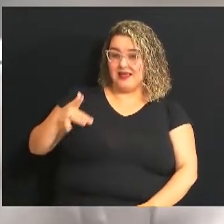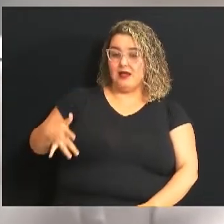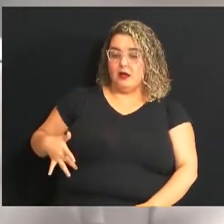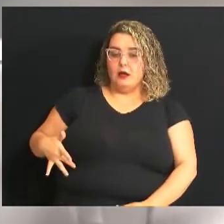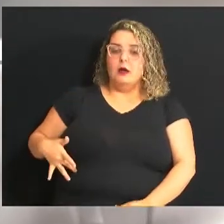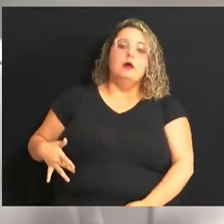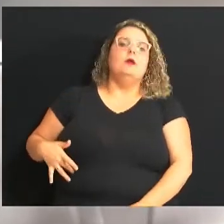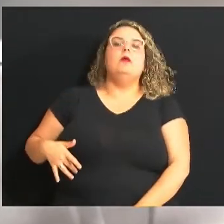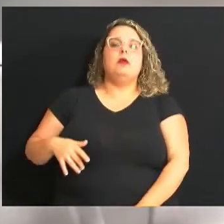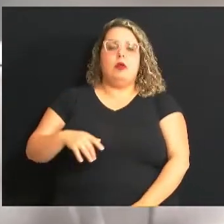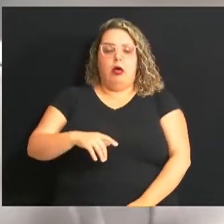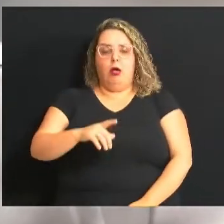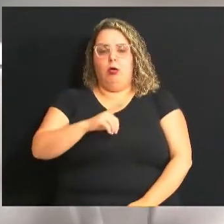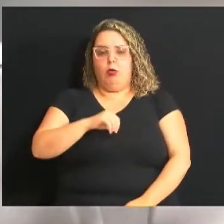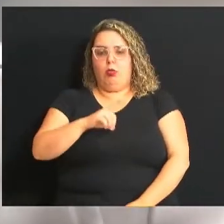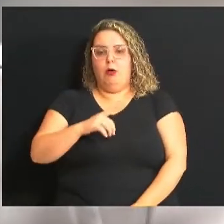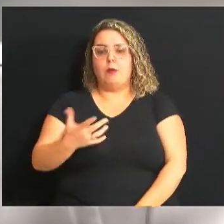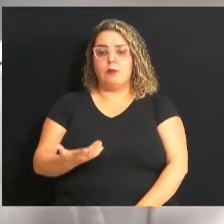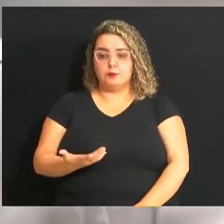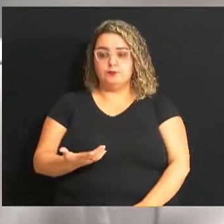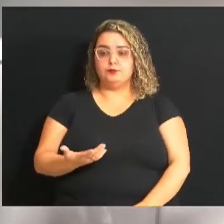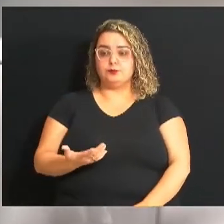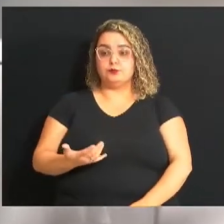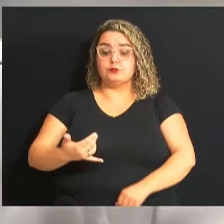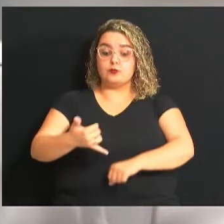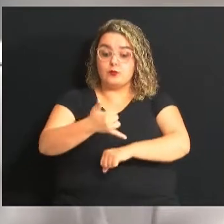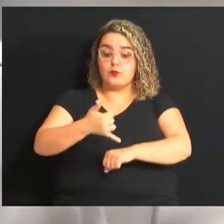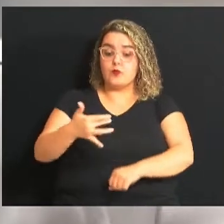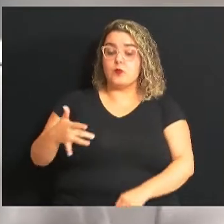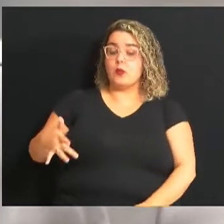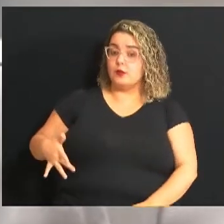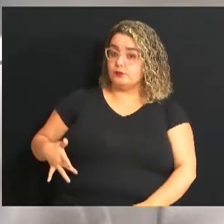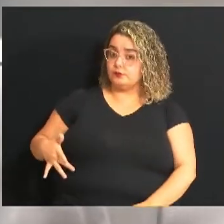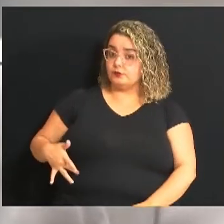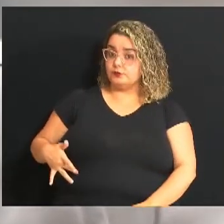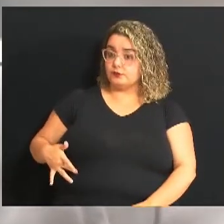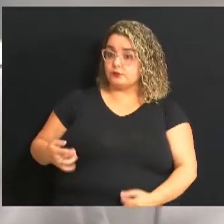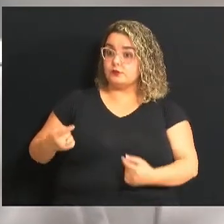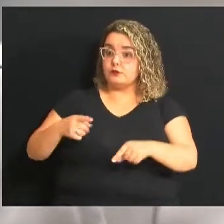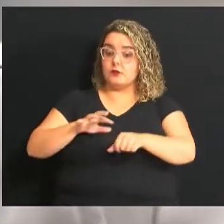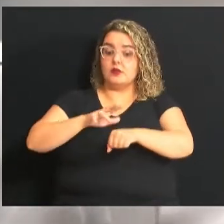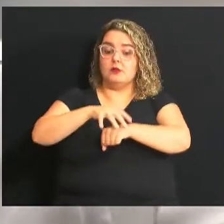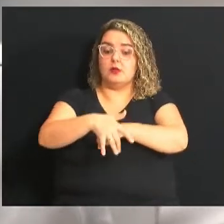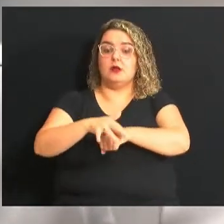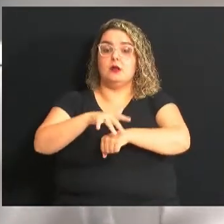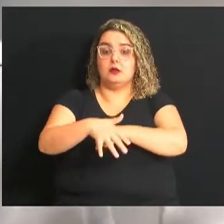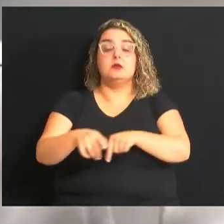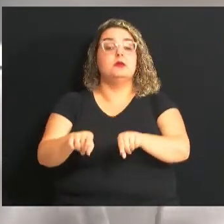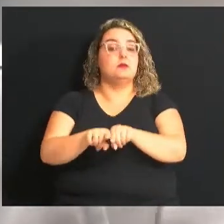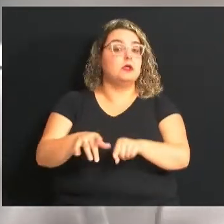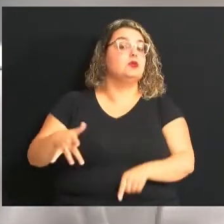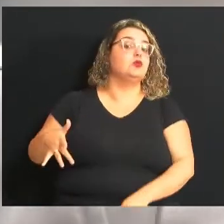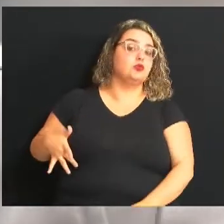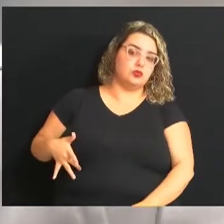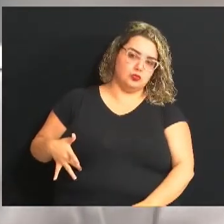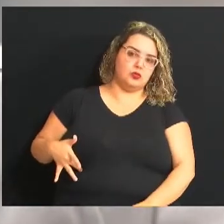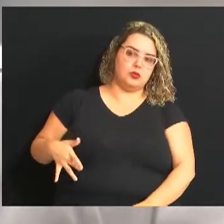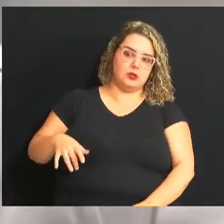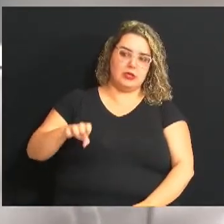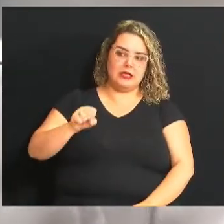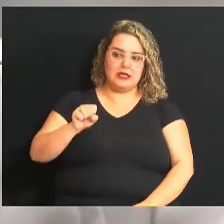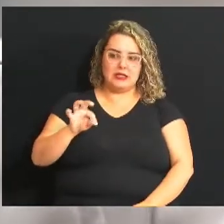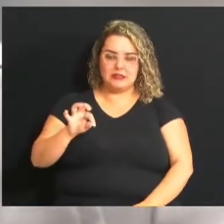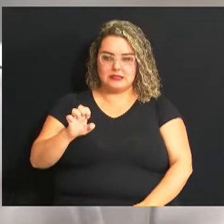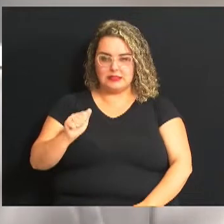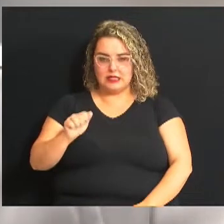excesso muito importante dessa gordura no fígado, você já provoca essa inflamação também no fígado. Então, a esteatose hepática,